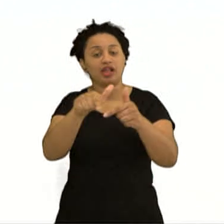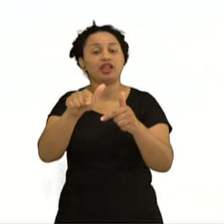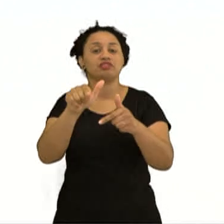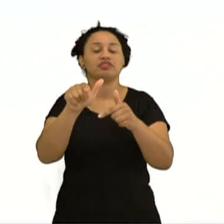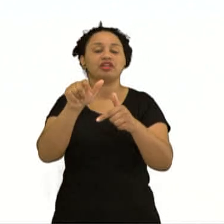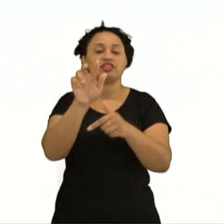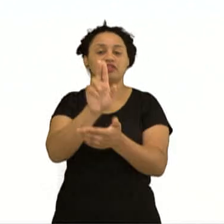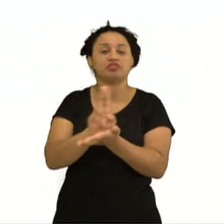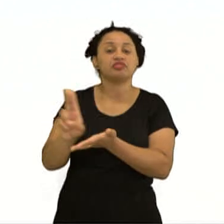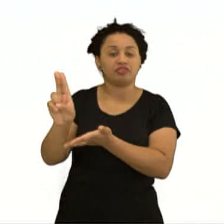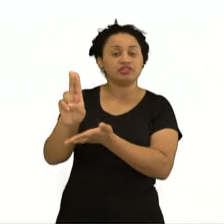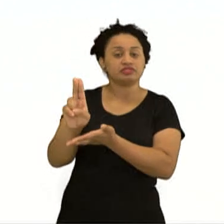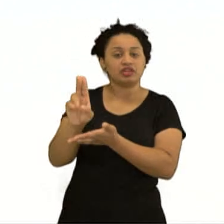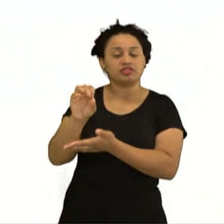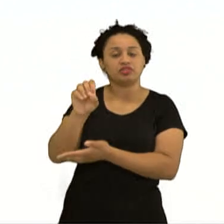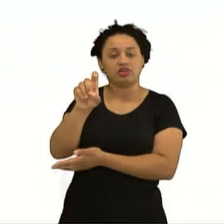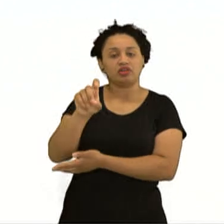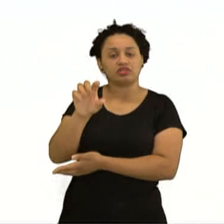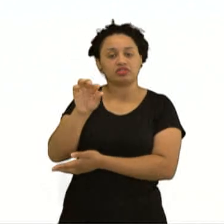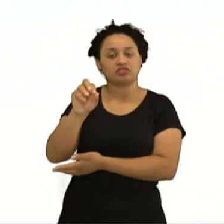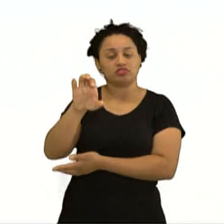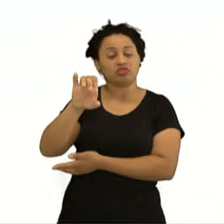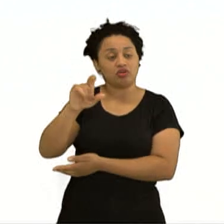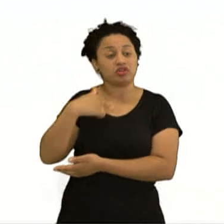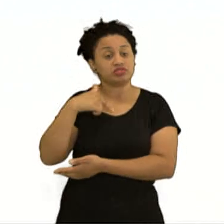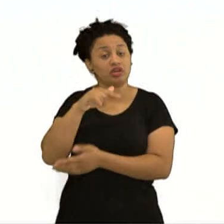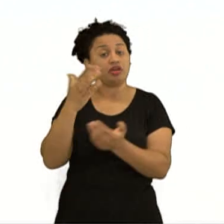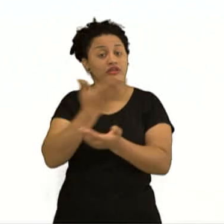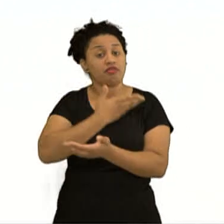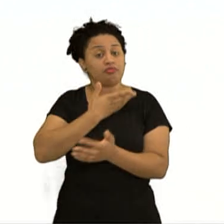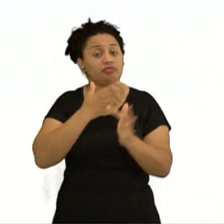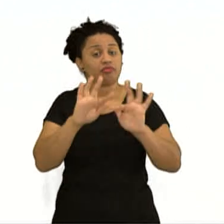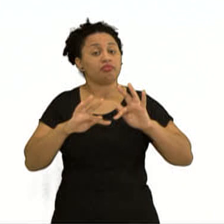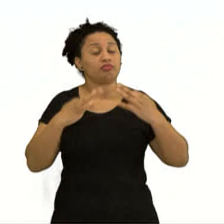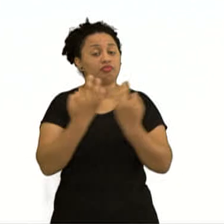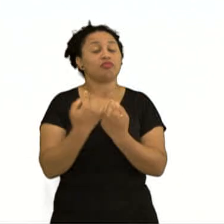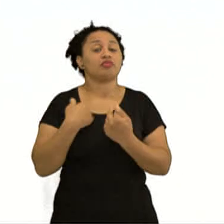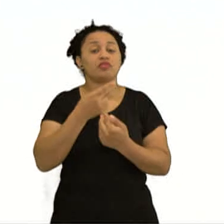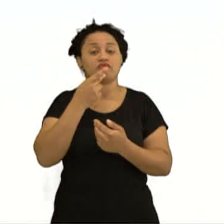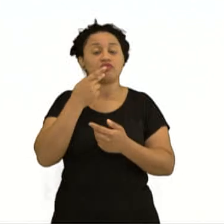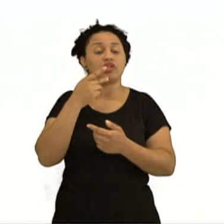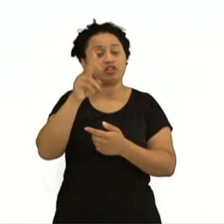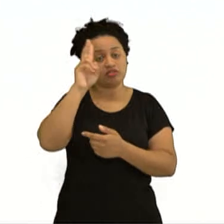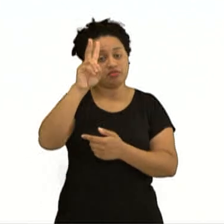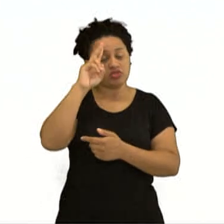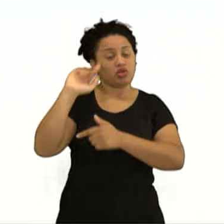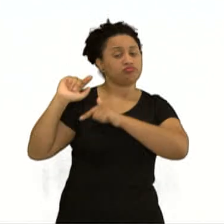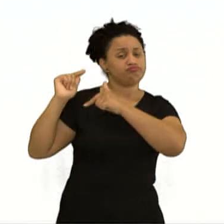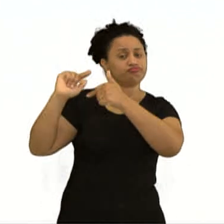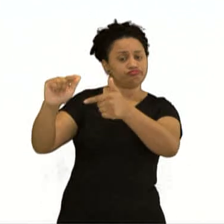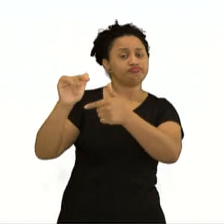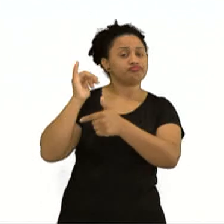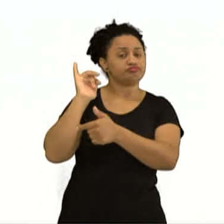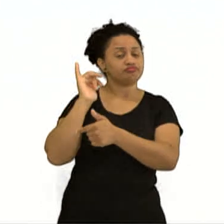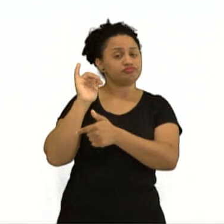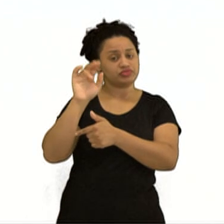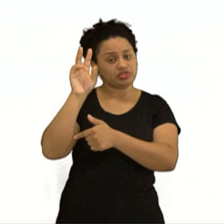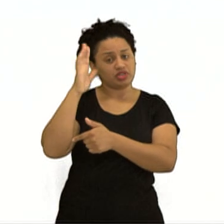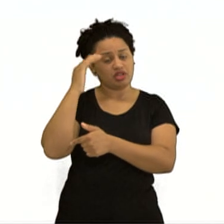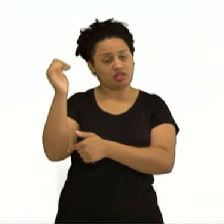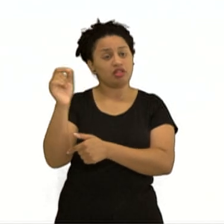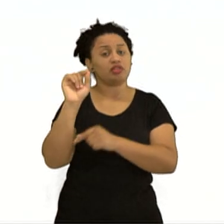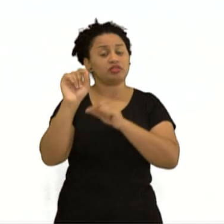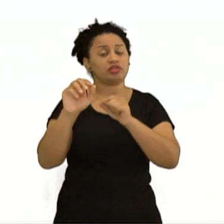a história de uma menina chamada Alice. A história precisava ser boa e era um clássico.